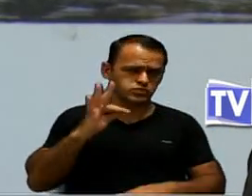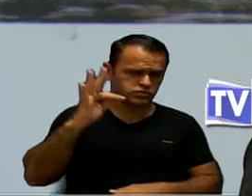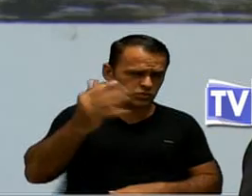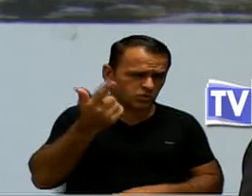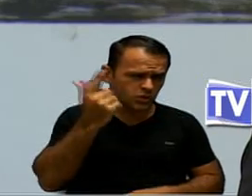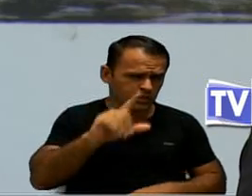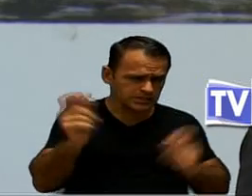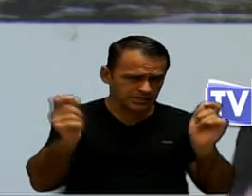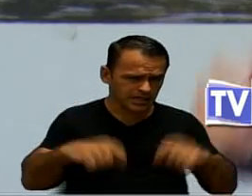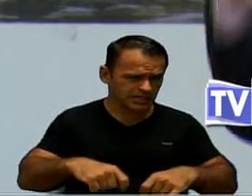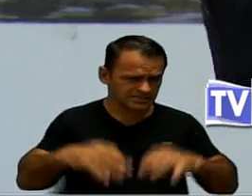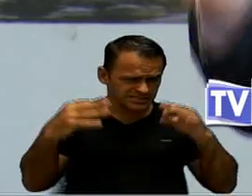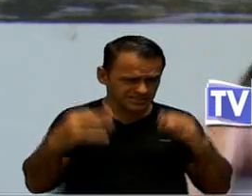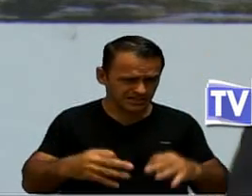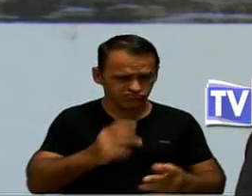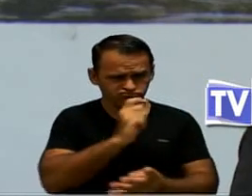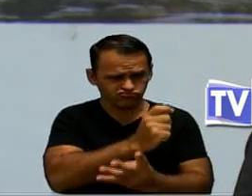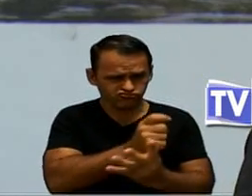condições?